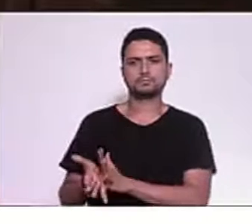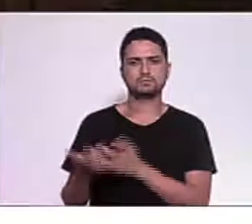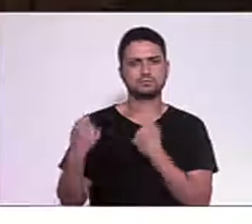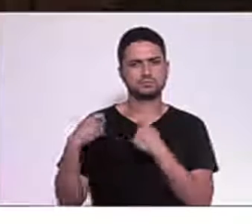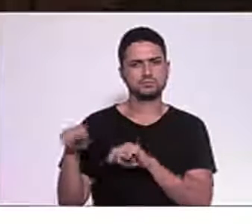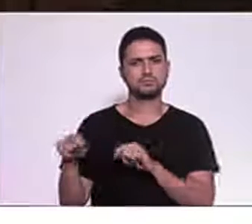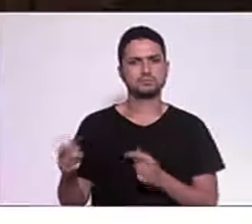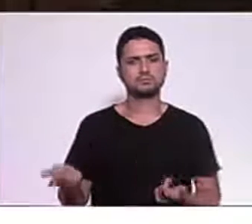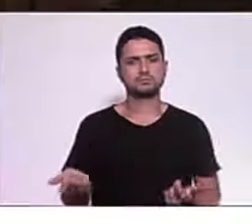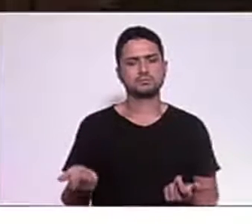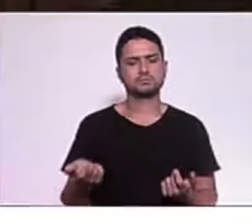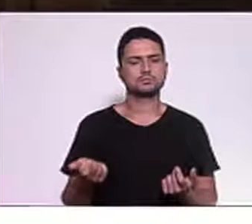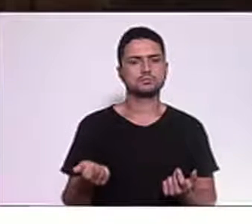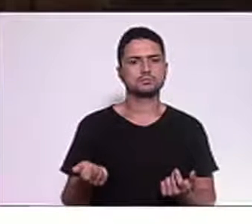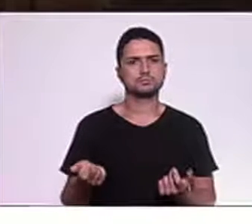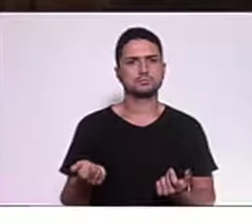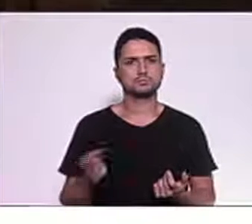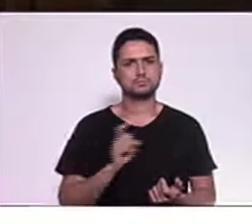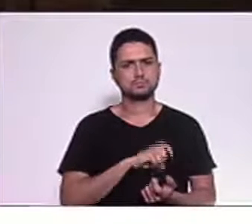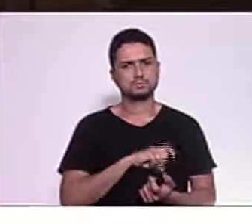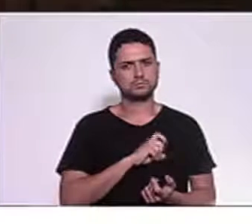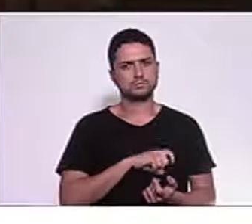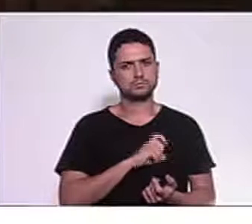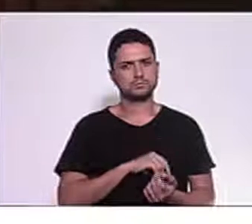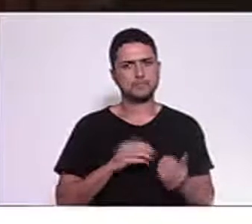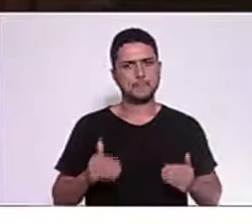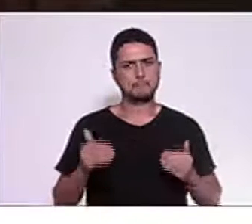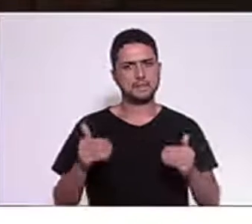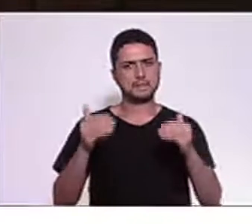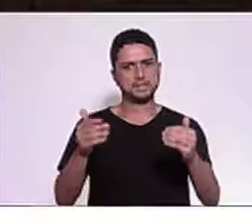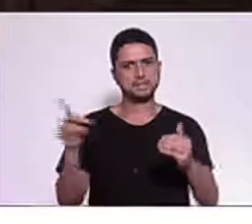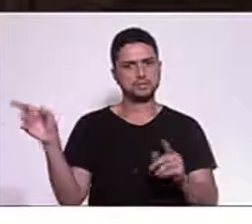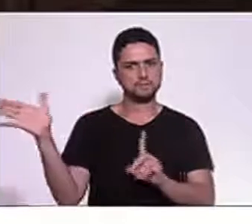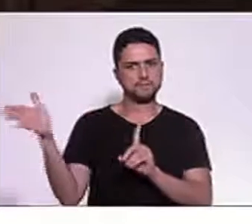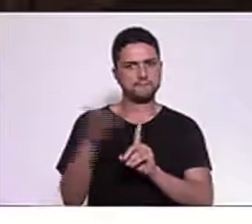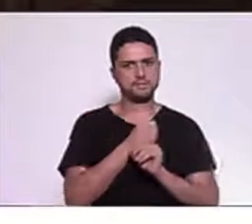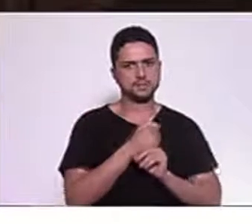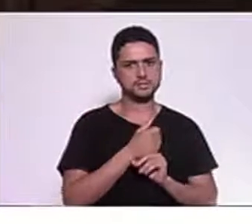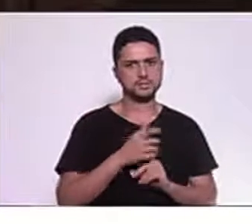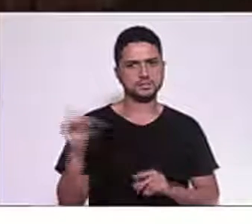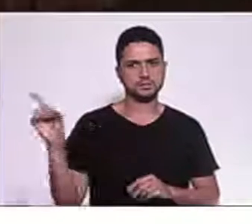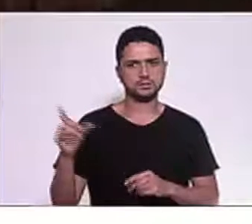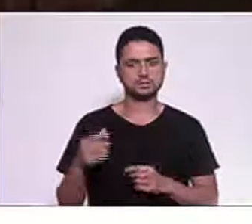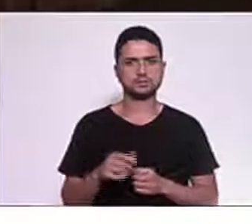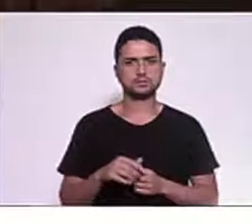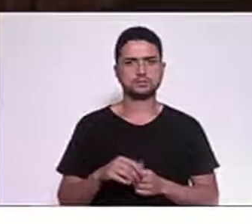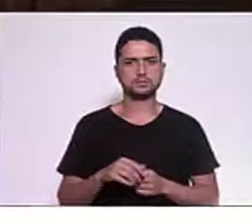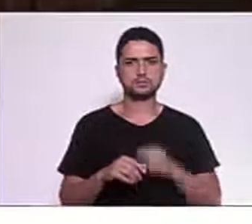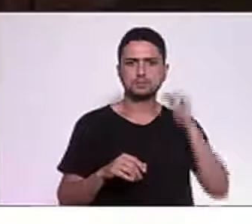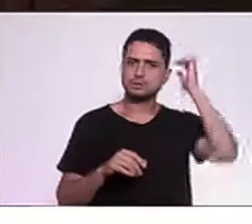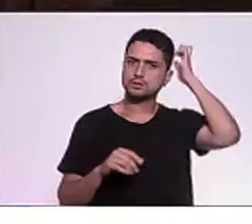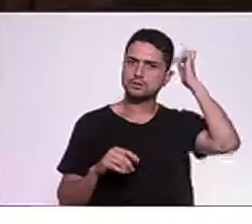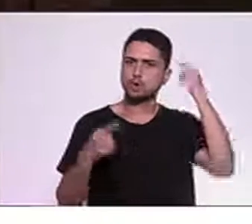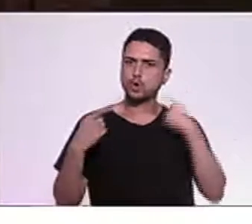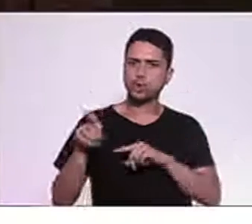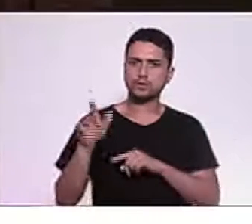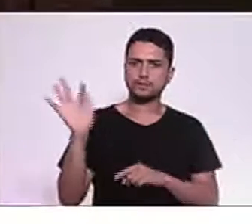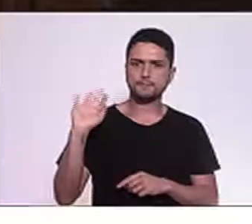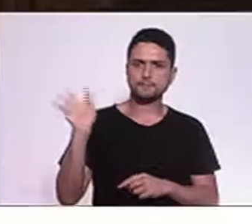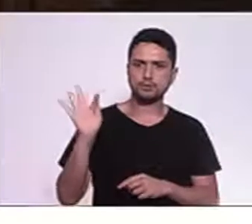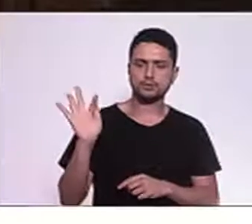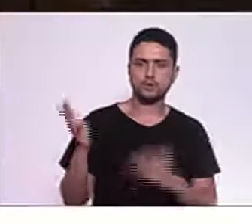a minha palavra de solidariedade à nota divulgada pela Andifes, a Associação